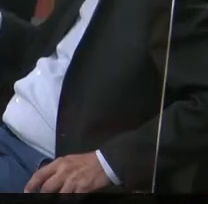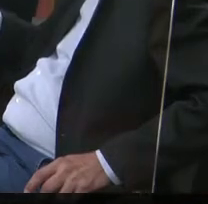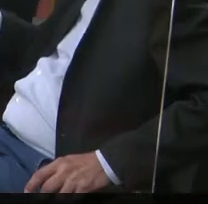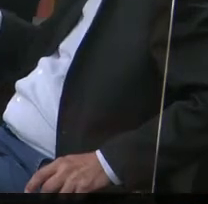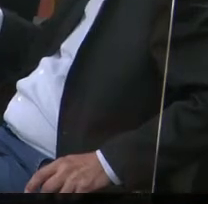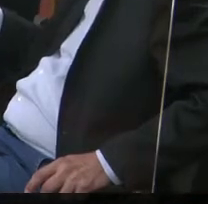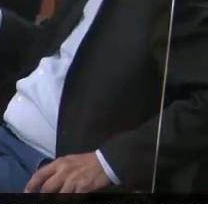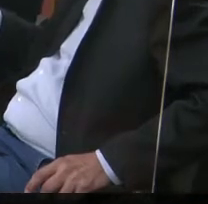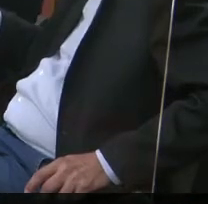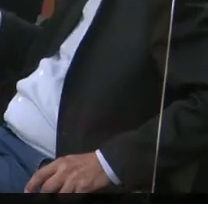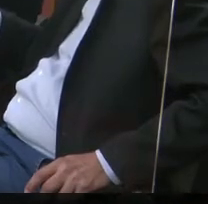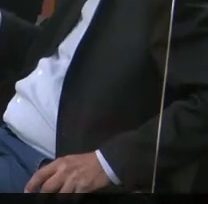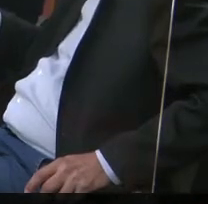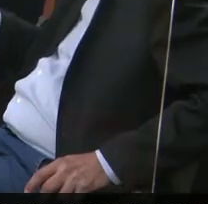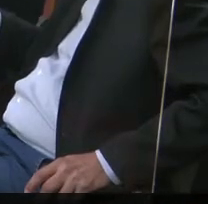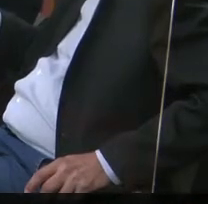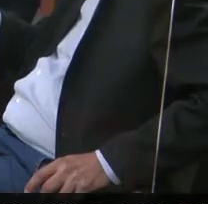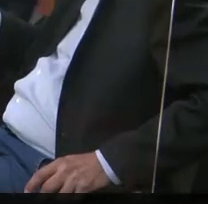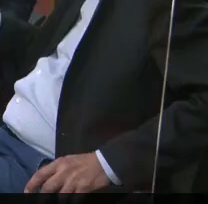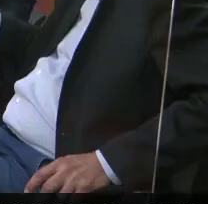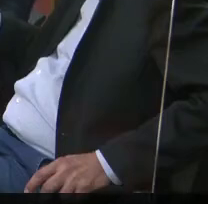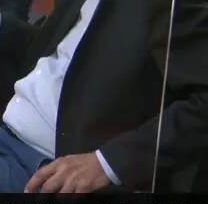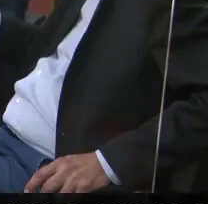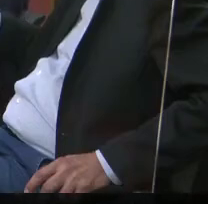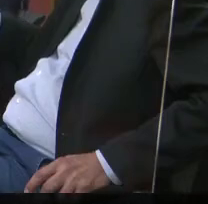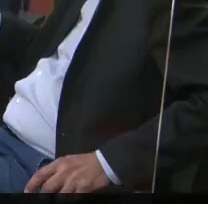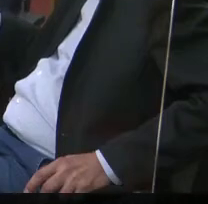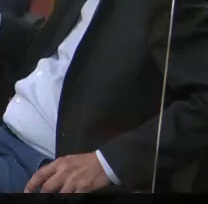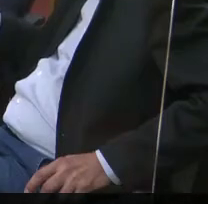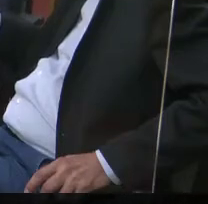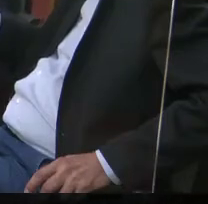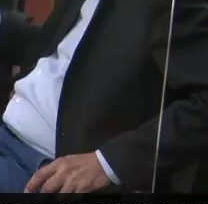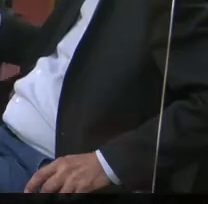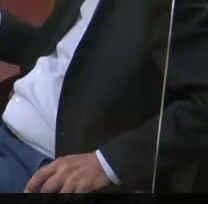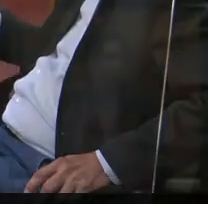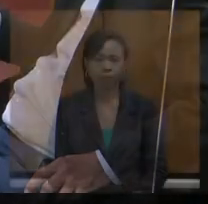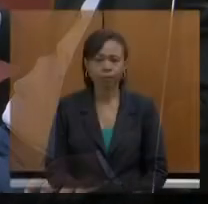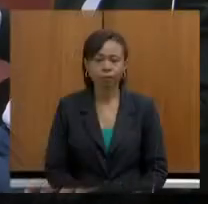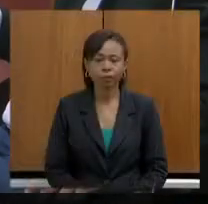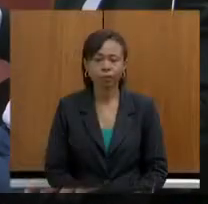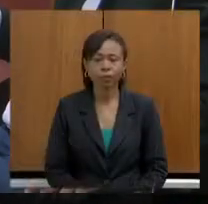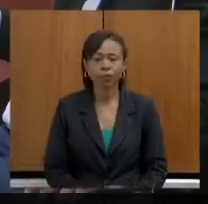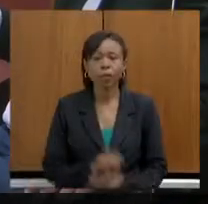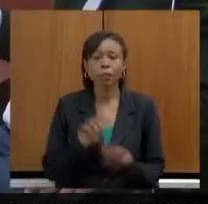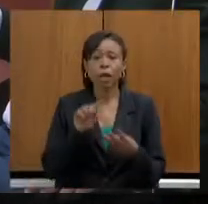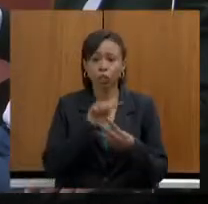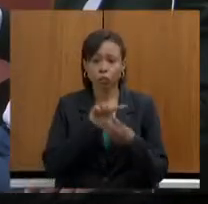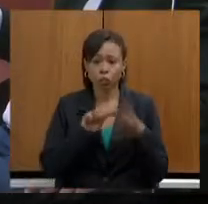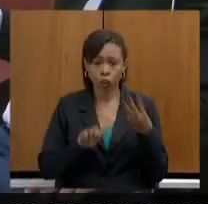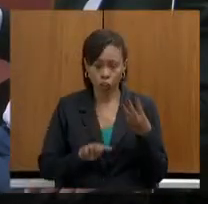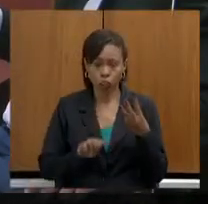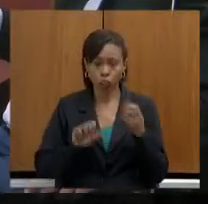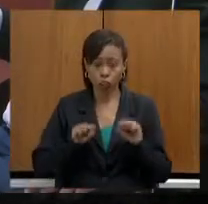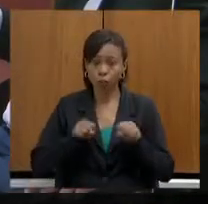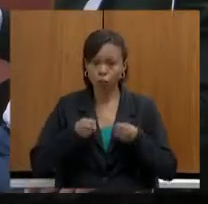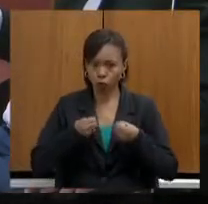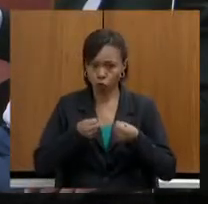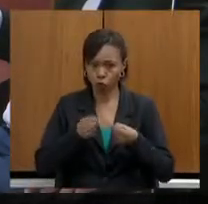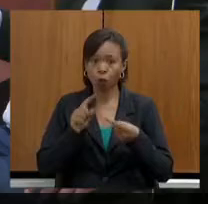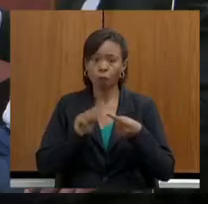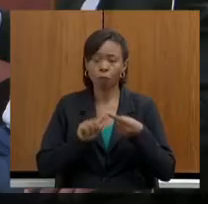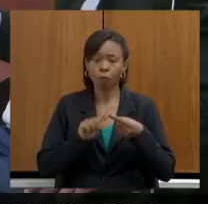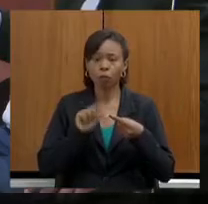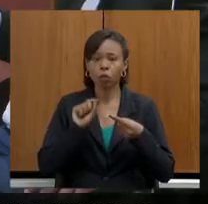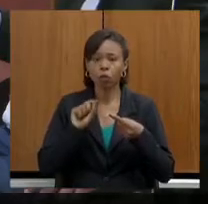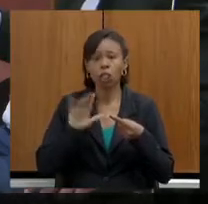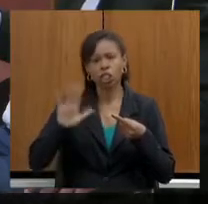pergunta sobre as intervenções eu faria três grupos de esforços tá o primeiro de respeita o que já vem